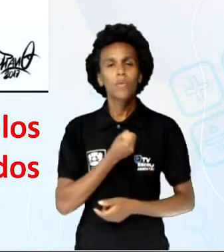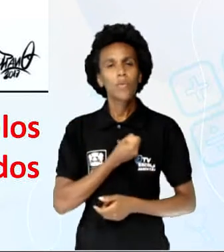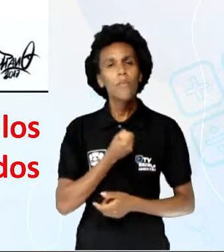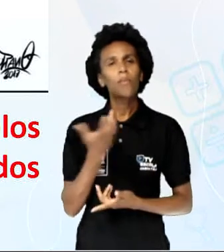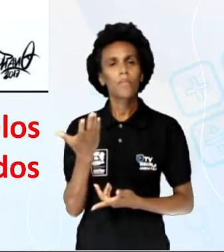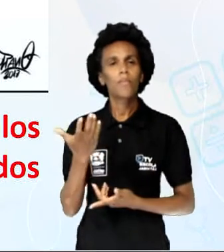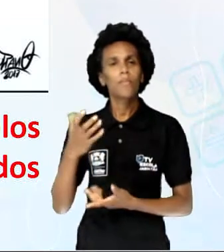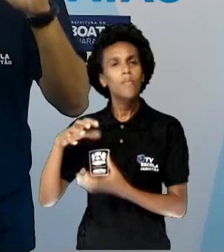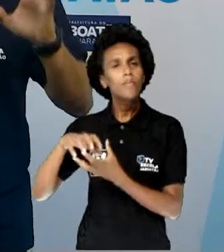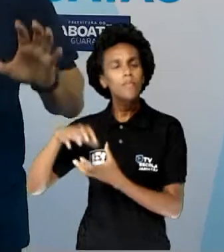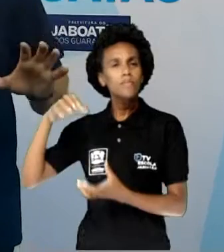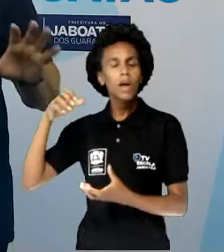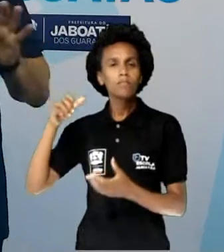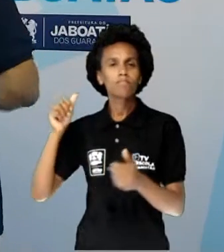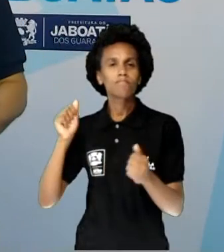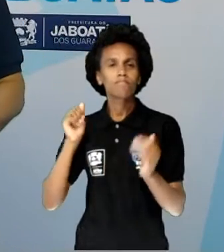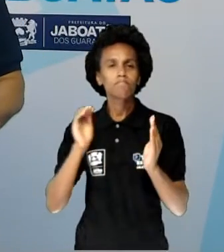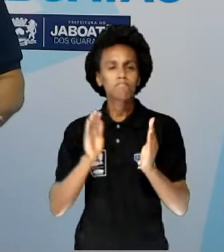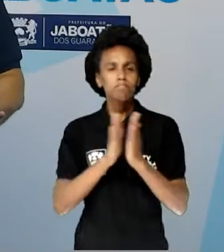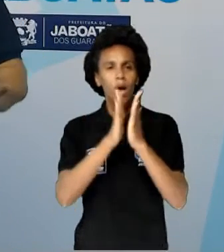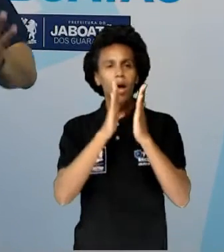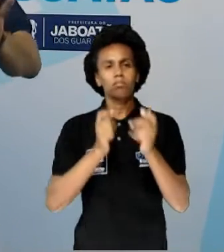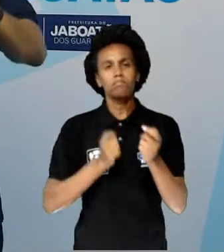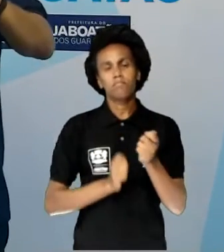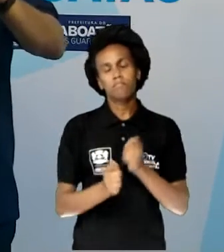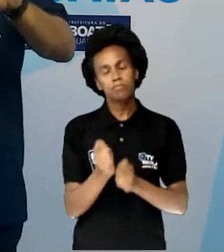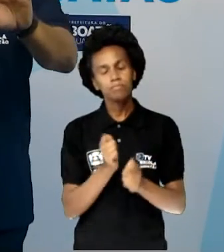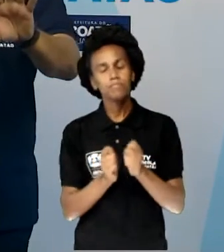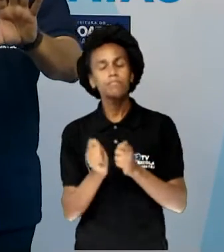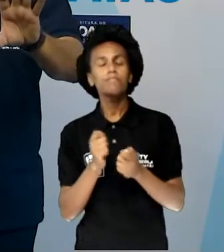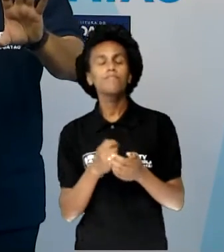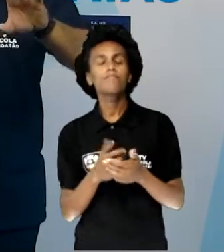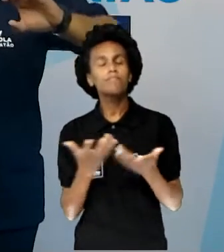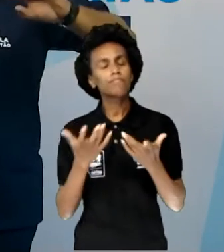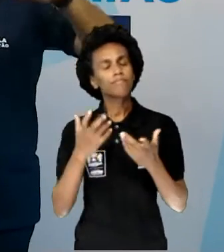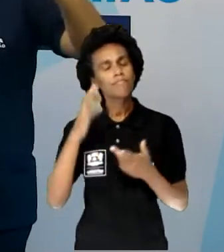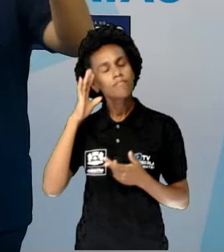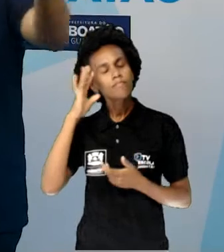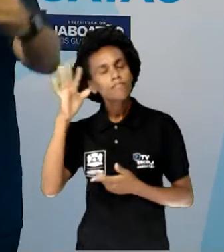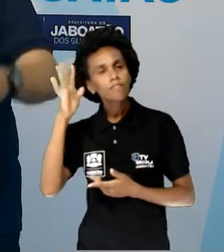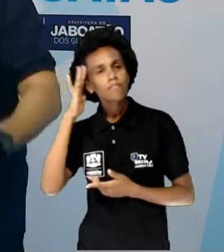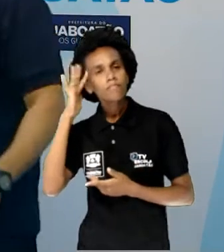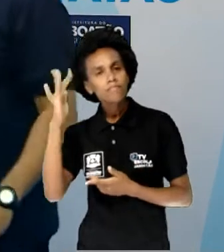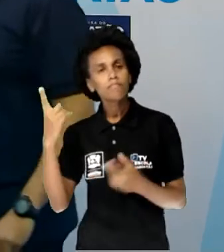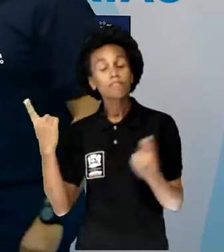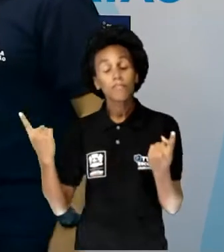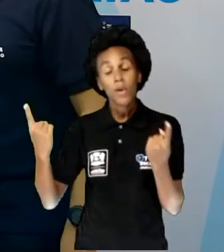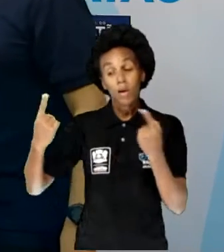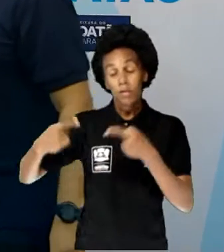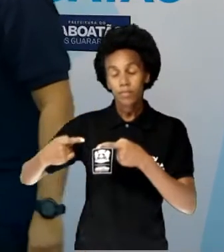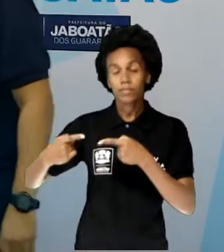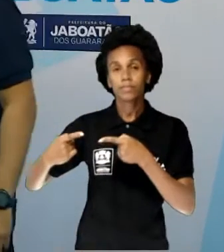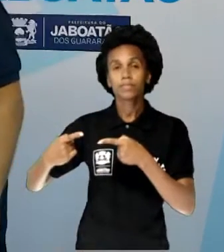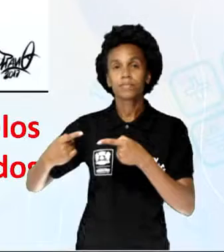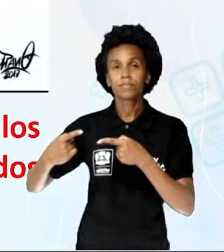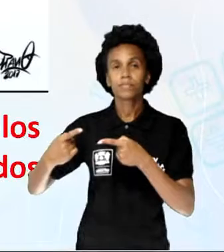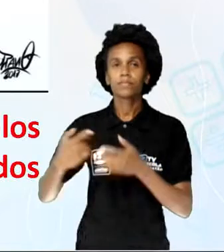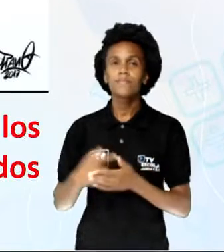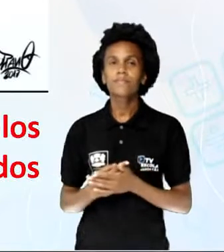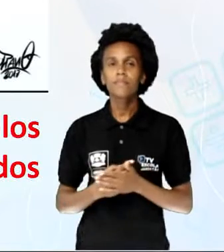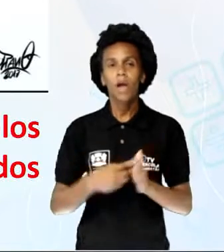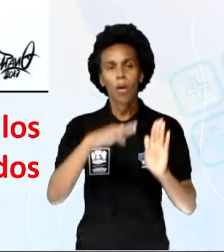economia? É isso que eu quero fazer vocês refletirem. Por isso que o meu desafio, o desafio que eu deixei aqui para vocês é esse, ó.